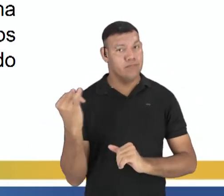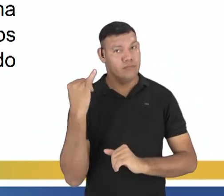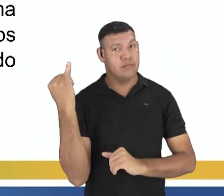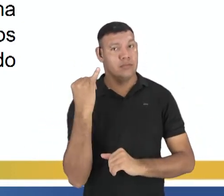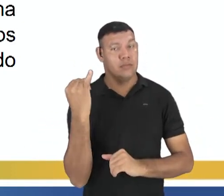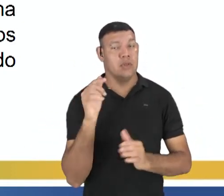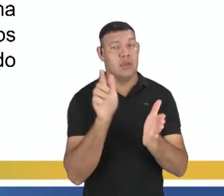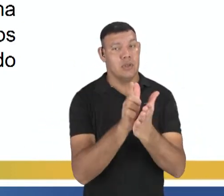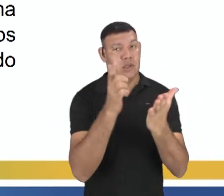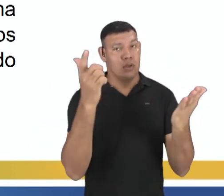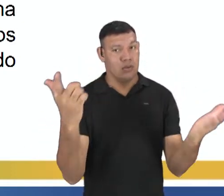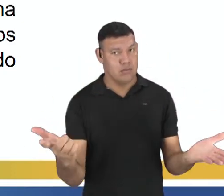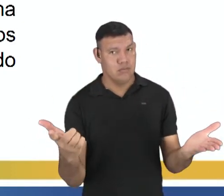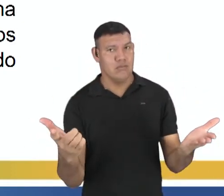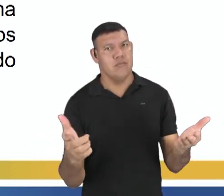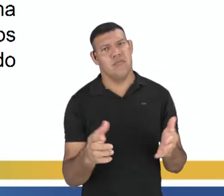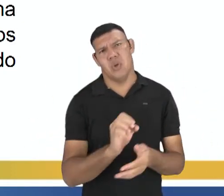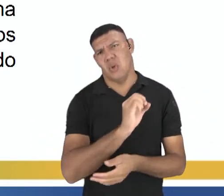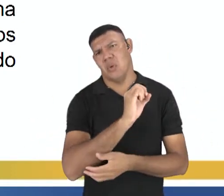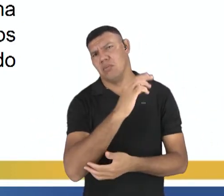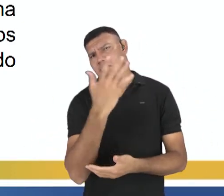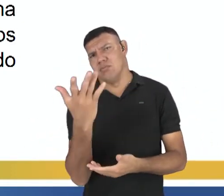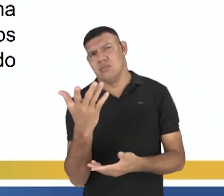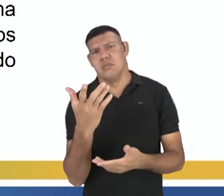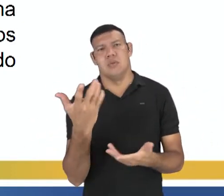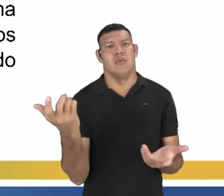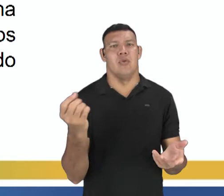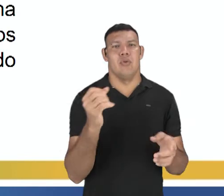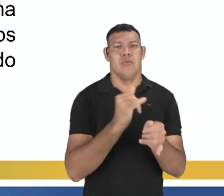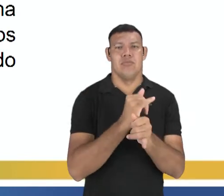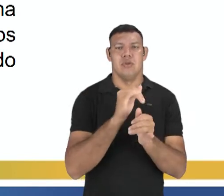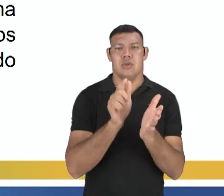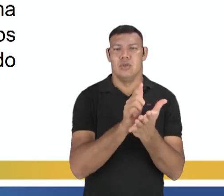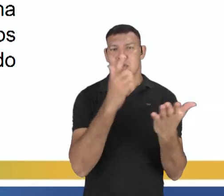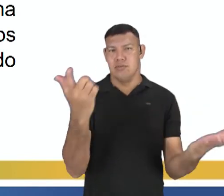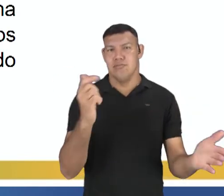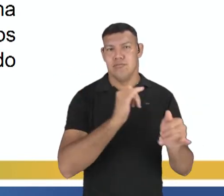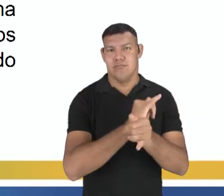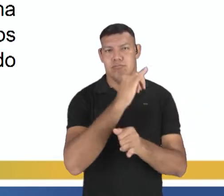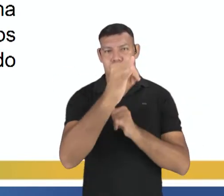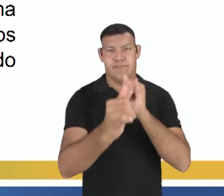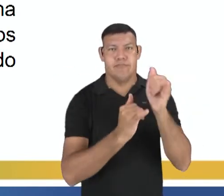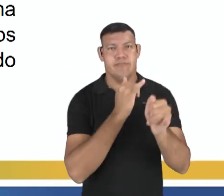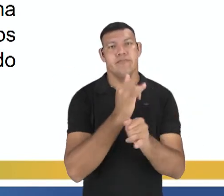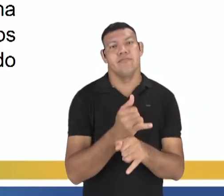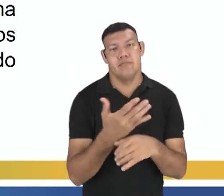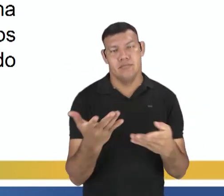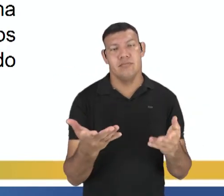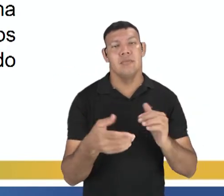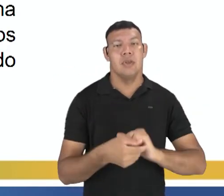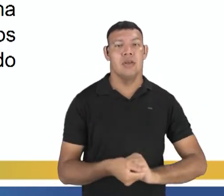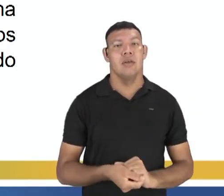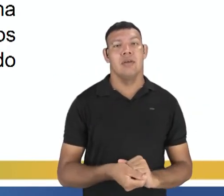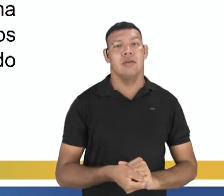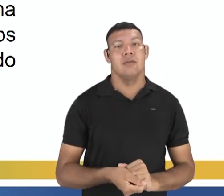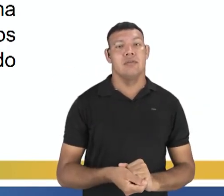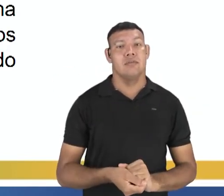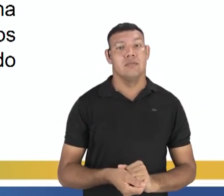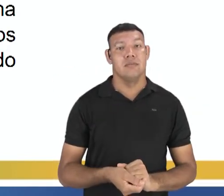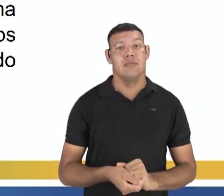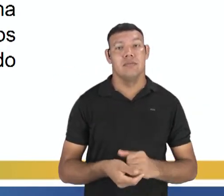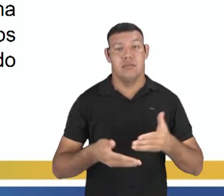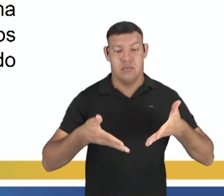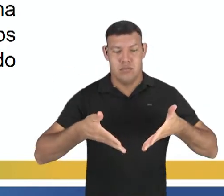seja, num jornal ou num jornal digital, o que é mais importante, o que o jornal declara mais importante, sempre